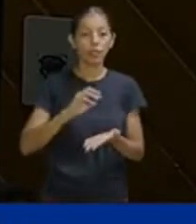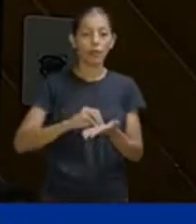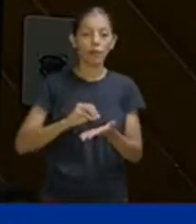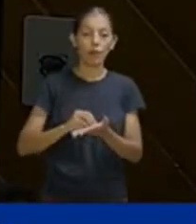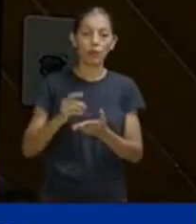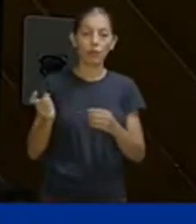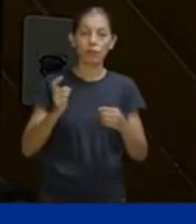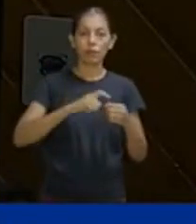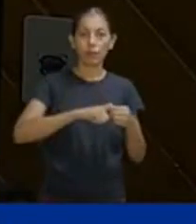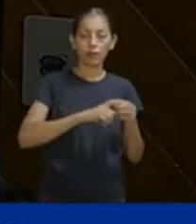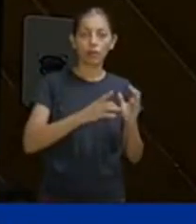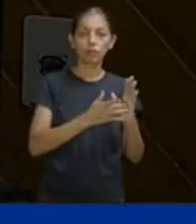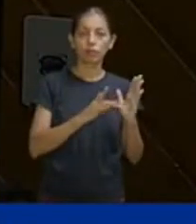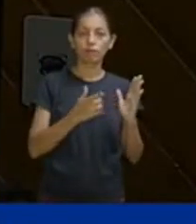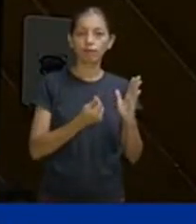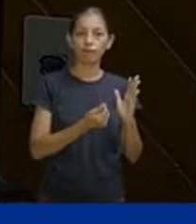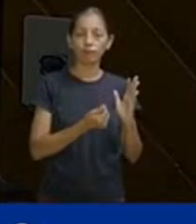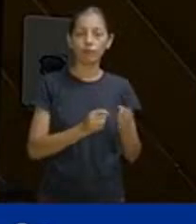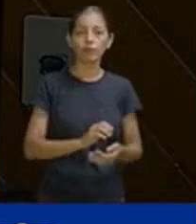de analisar a